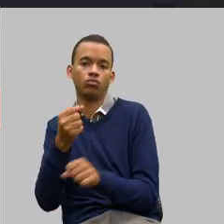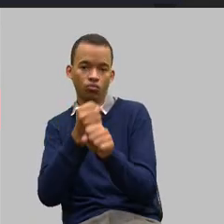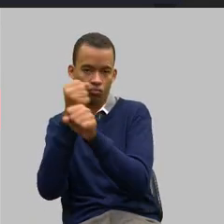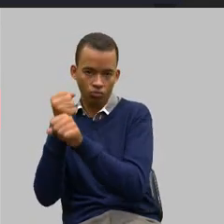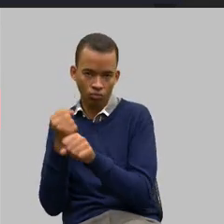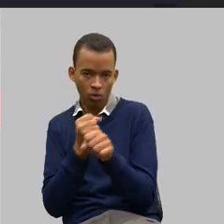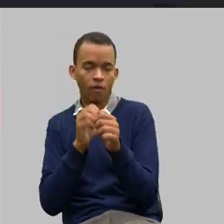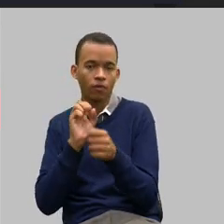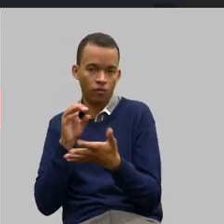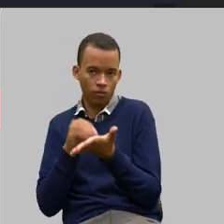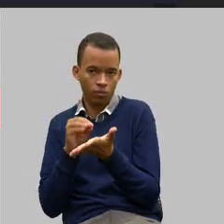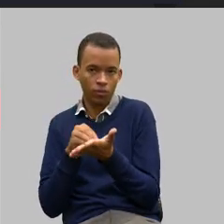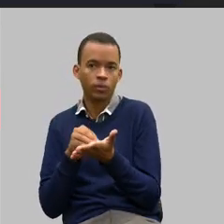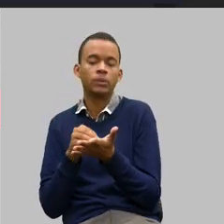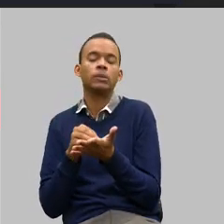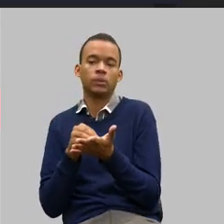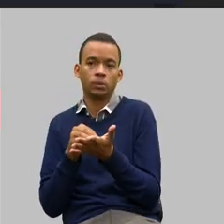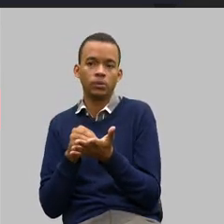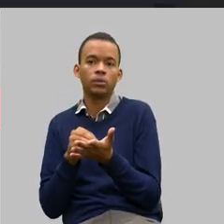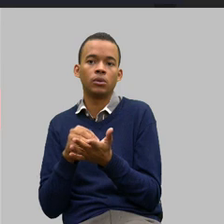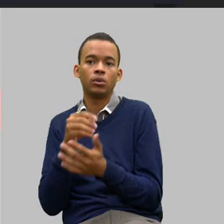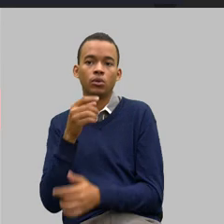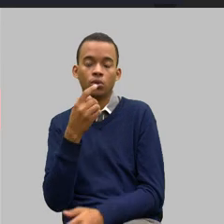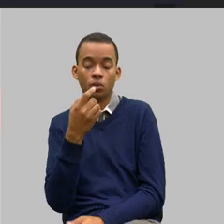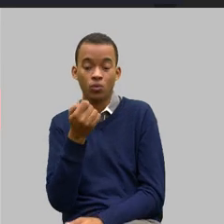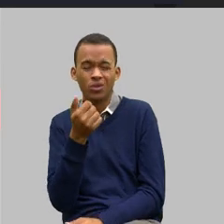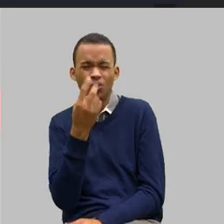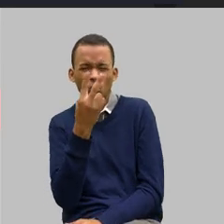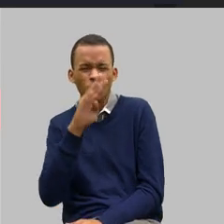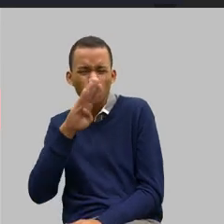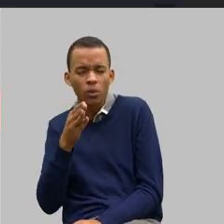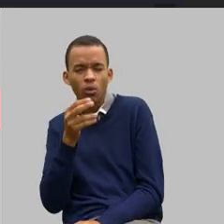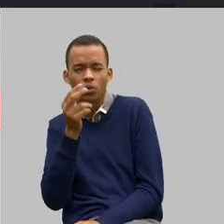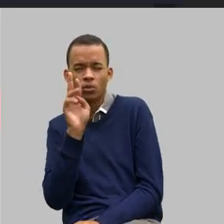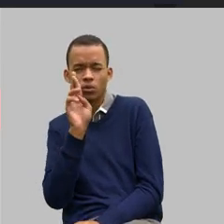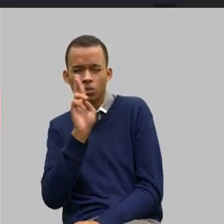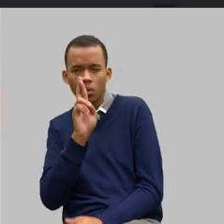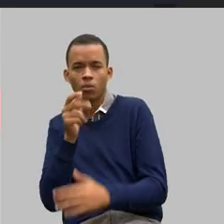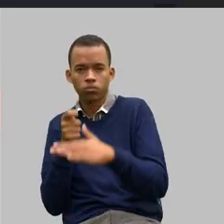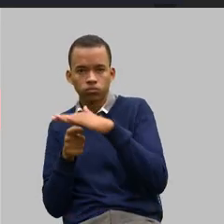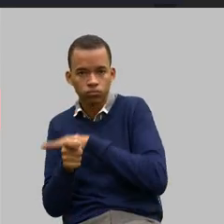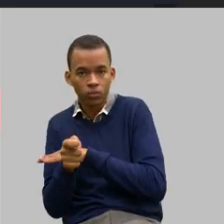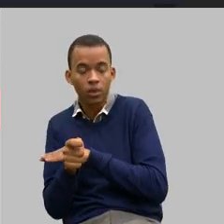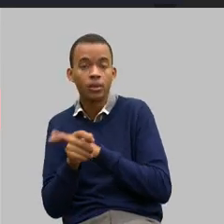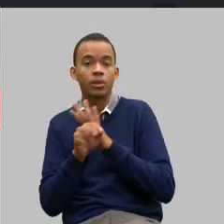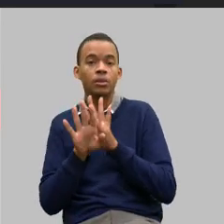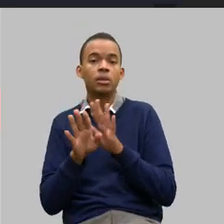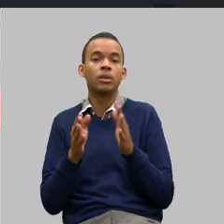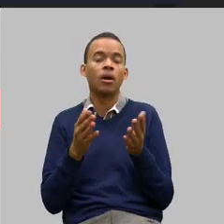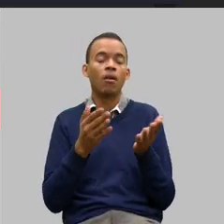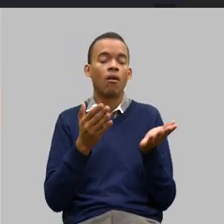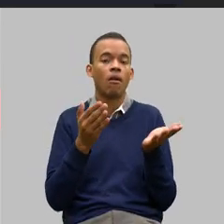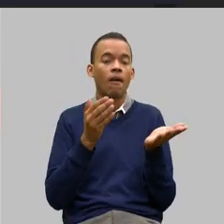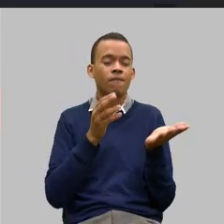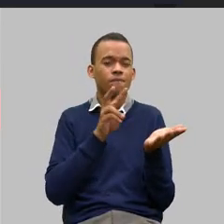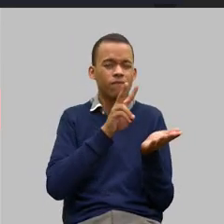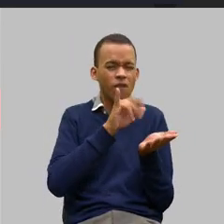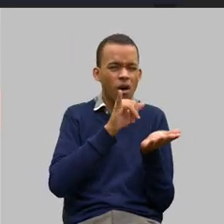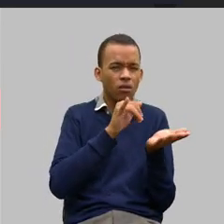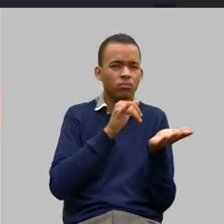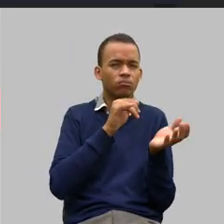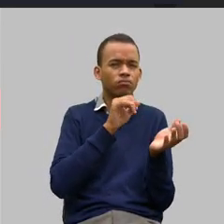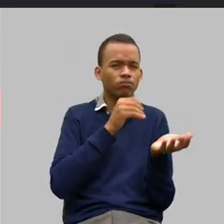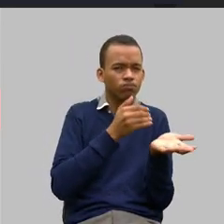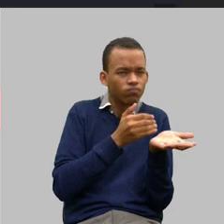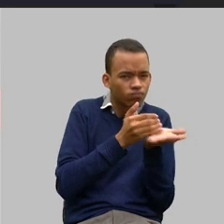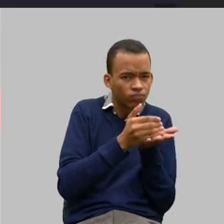para iniciar mais 35 Empreendimentos estão aí Emas de ou já tiveram né edital publicado tá na fase ali de de de de